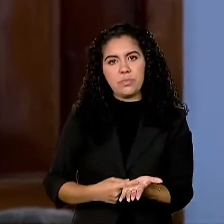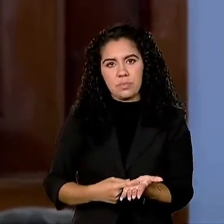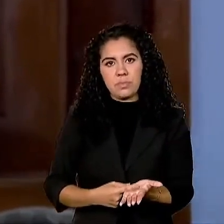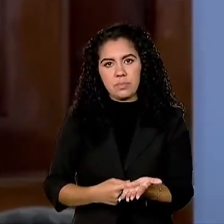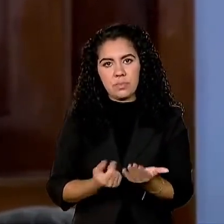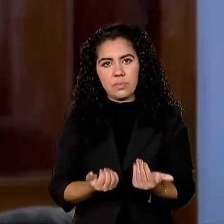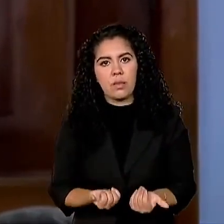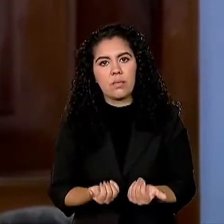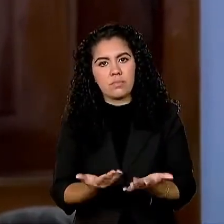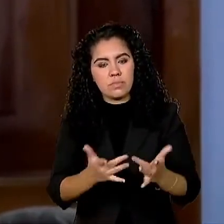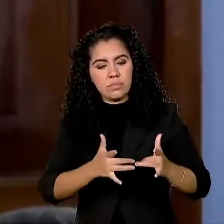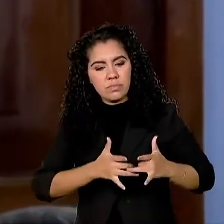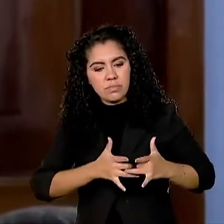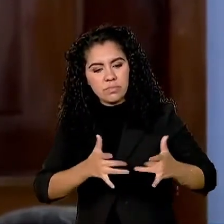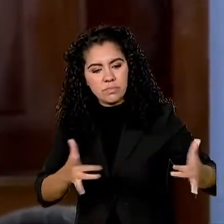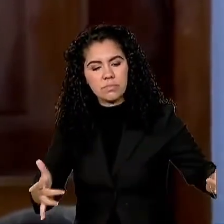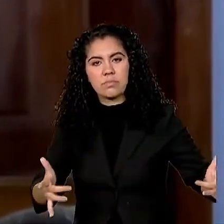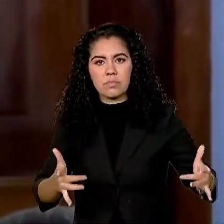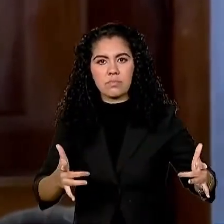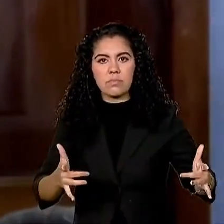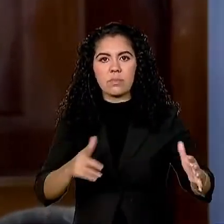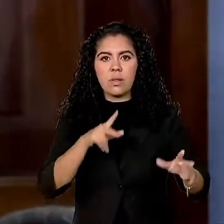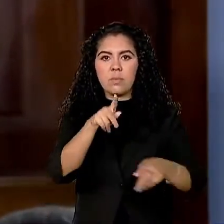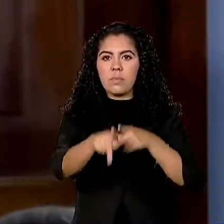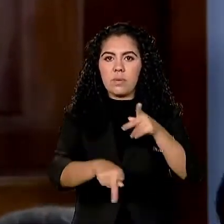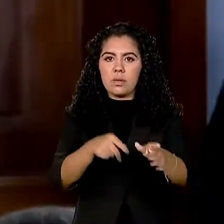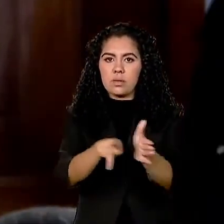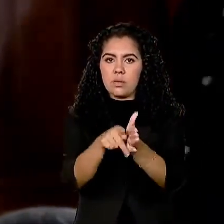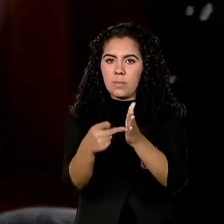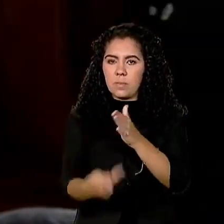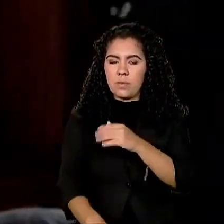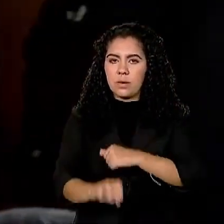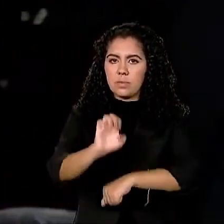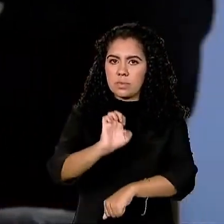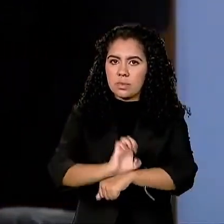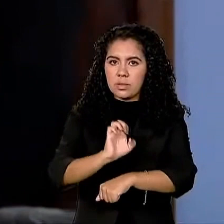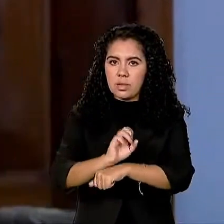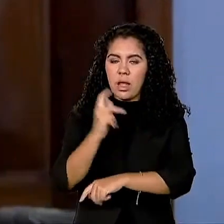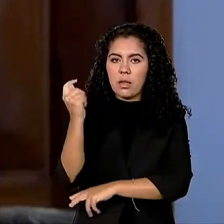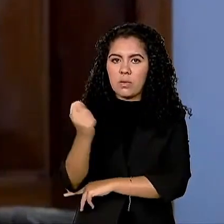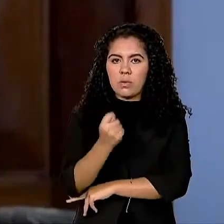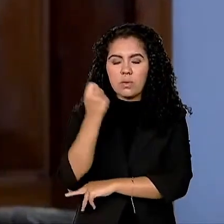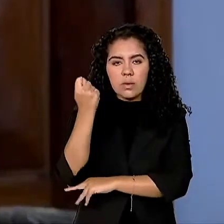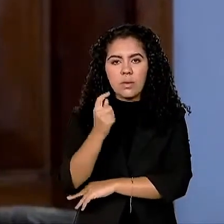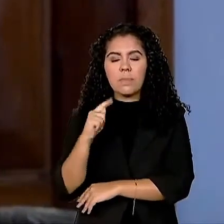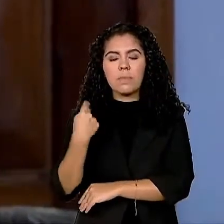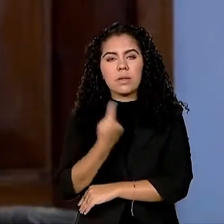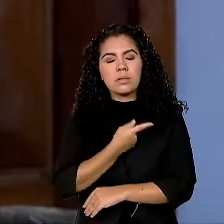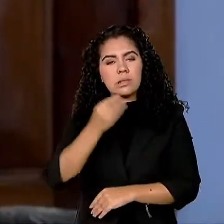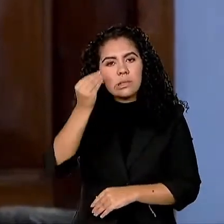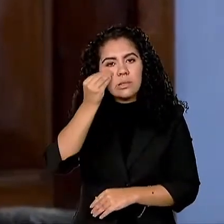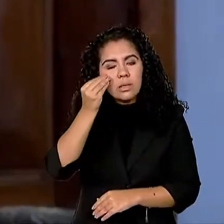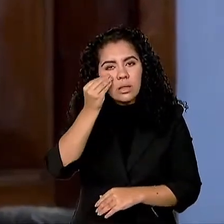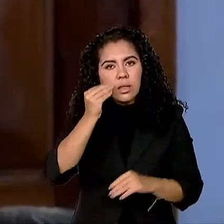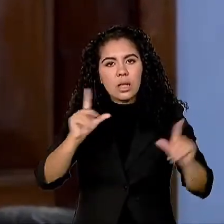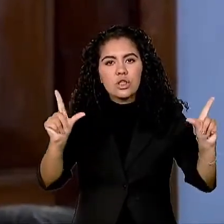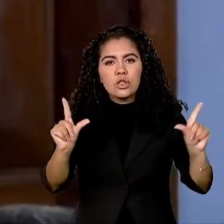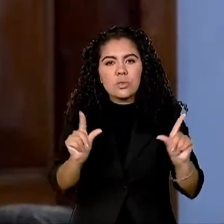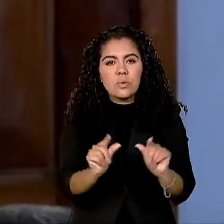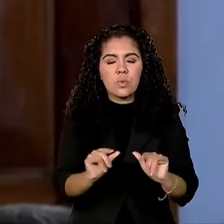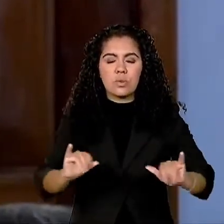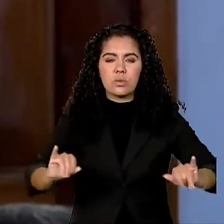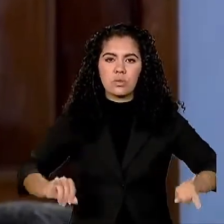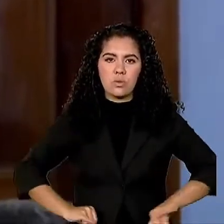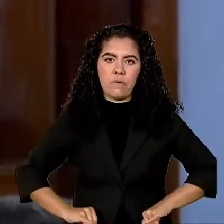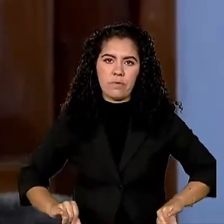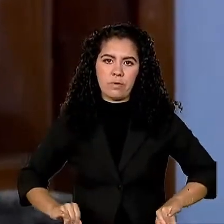em solidariedade ao povo do Estado do Rio Grande do Sul, para que a gente possa minimizar o sofrimento que